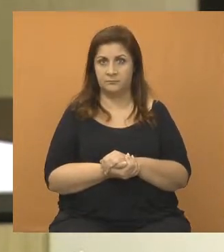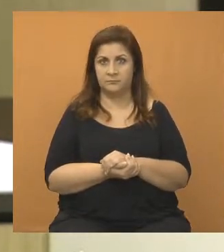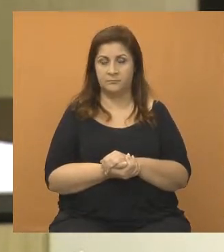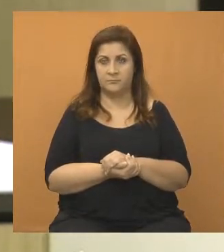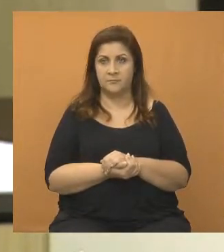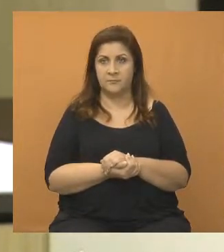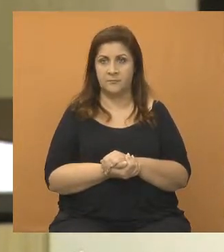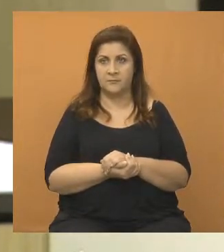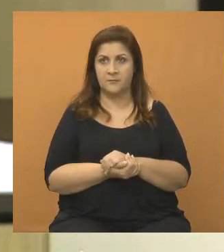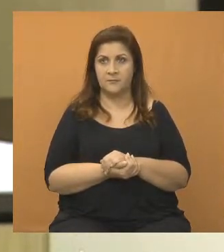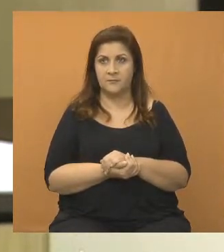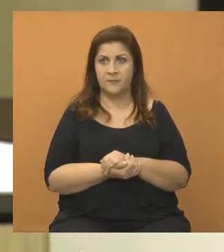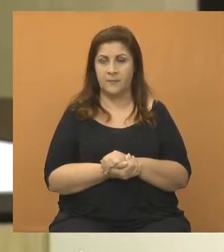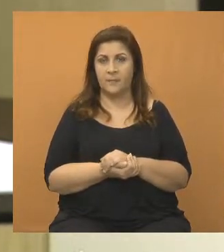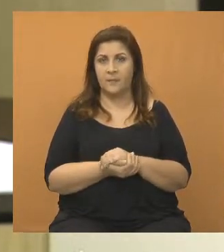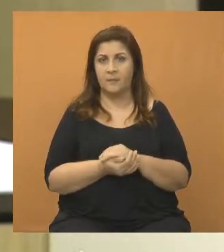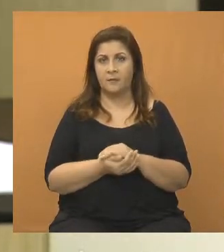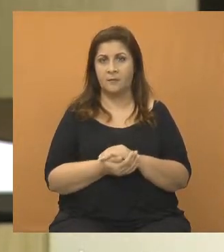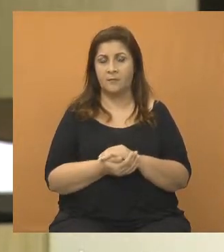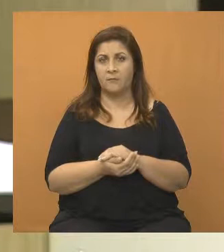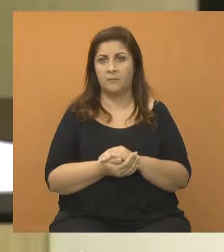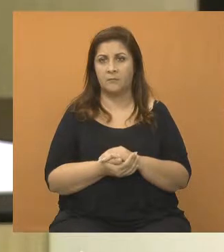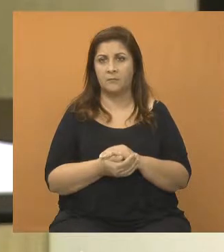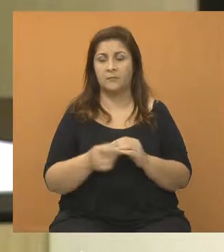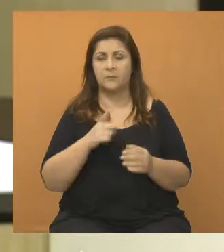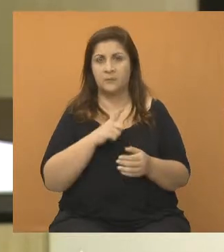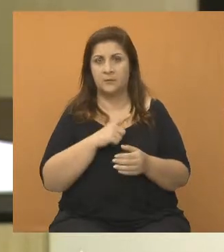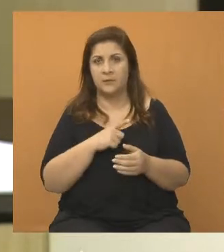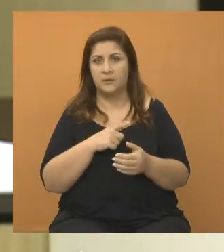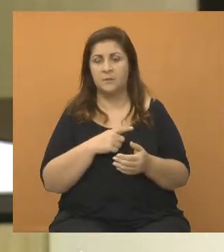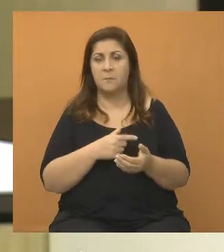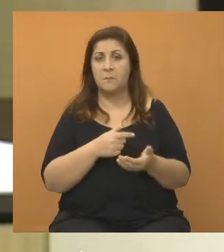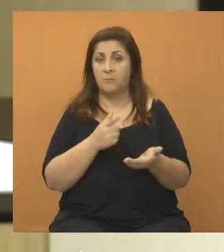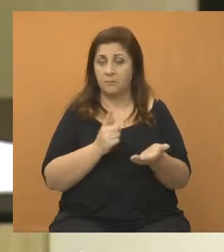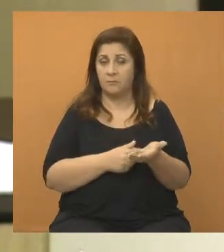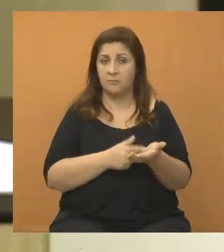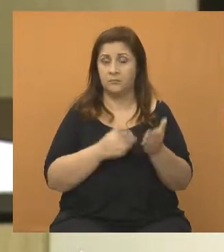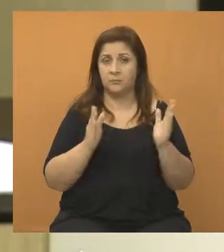que já marcado para a contratação,